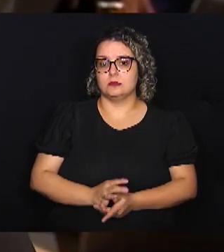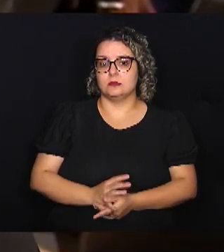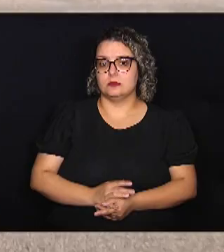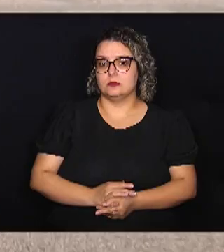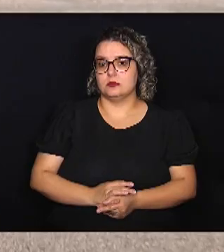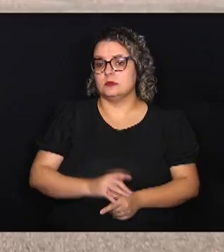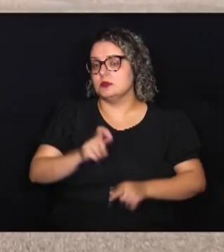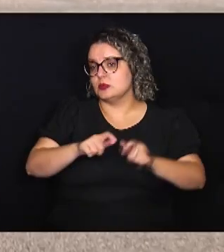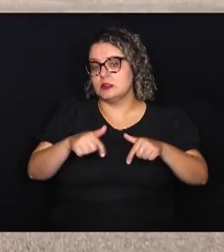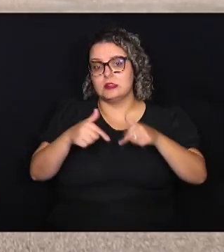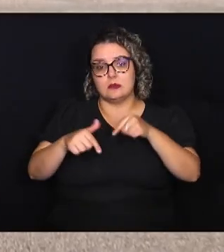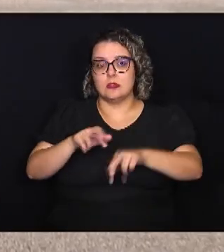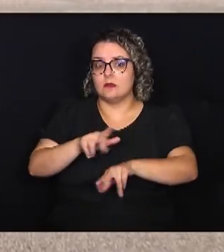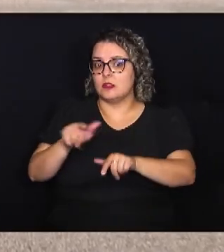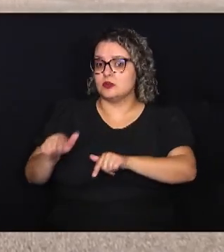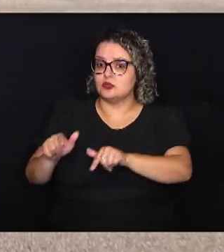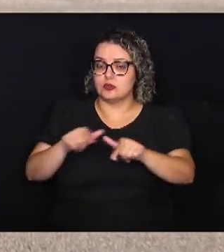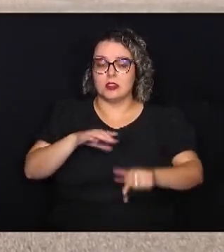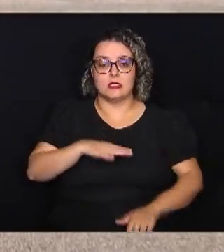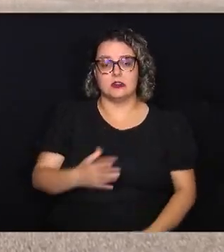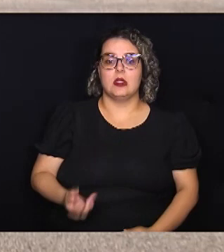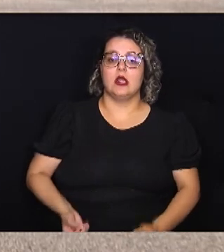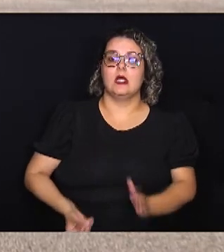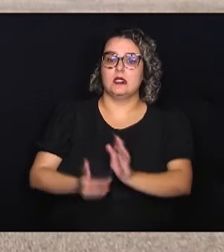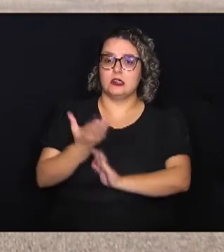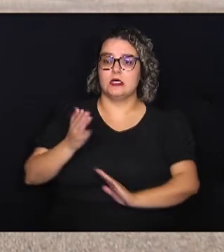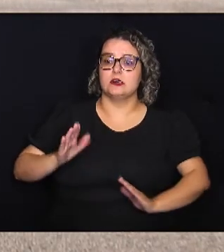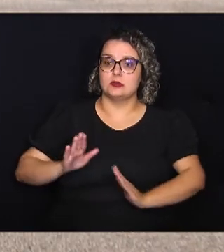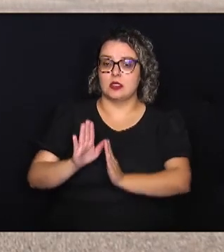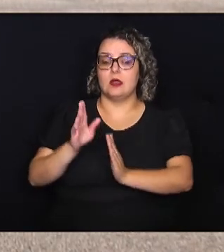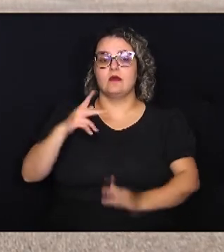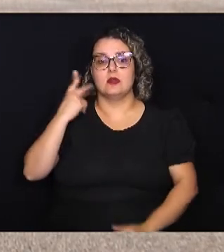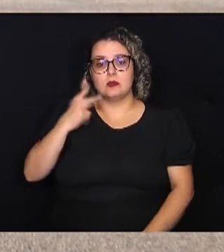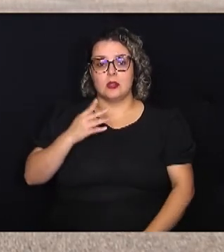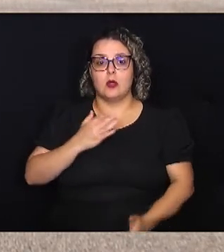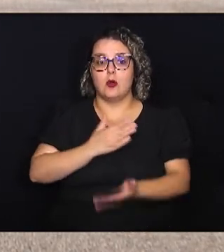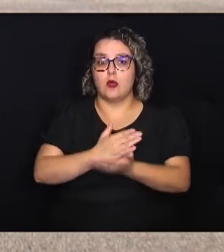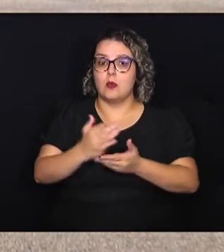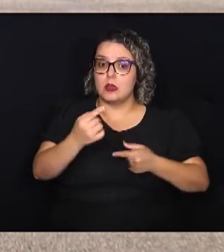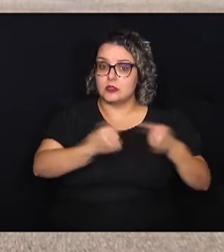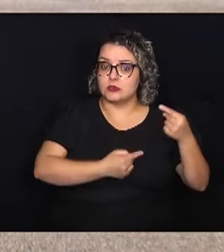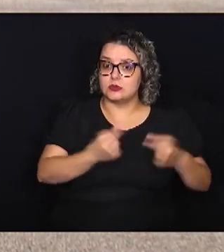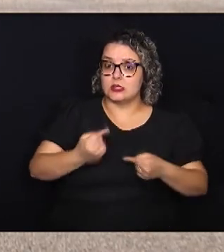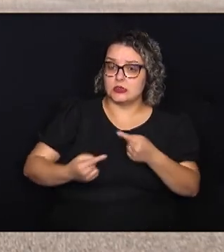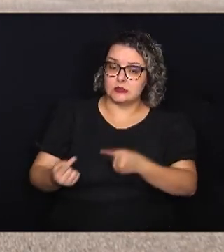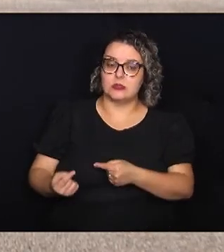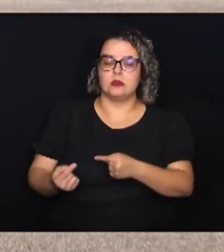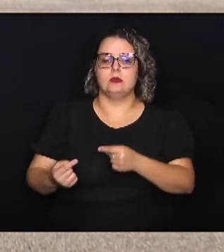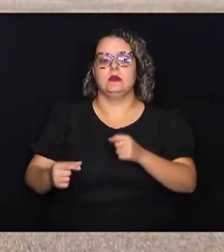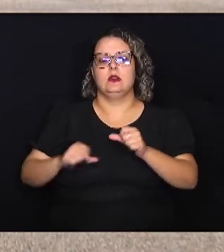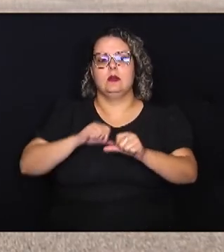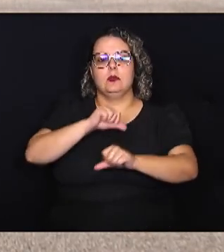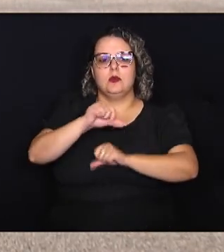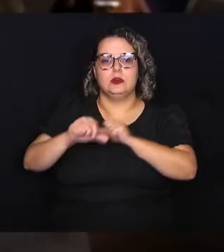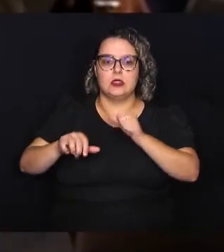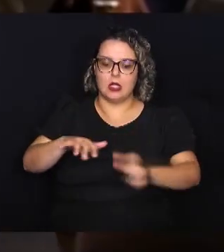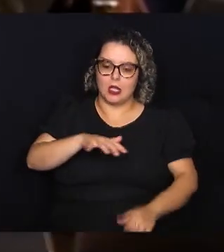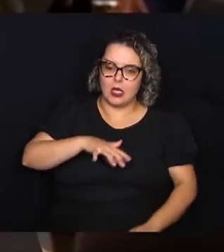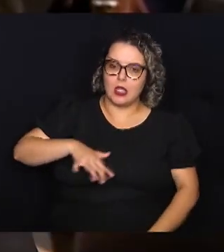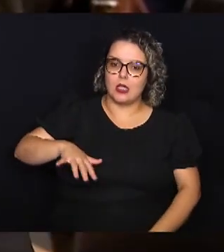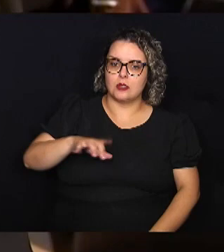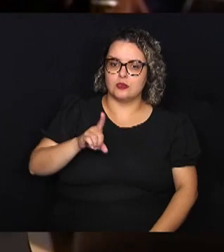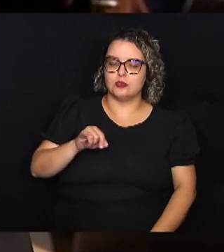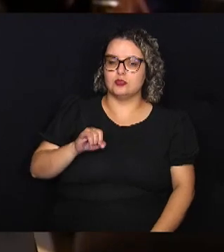nossa cidade. A criação da frente parlamentar seria o início das discussões para transformar a região em um distrito.